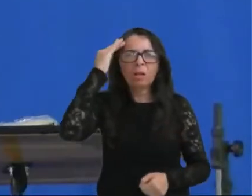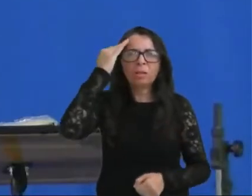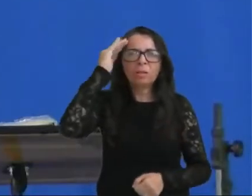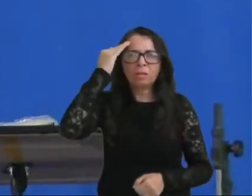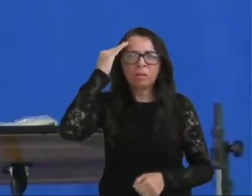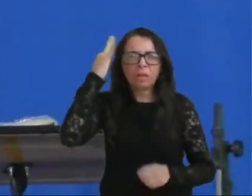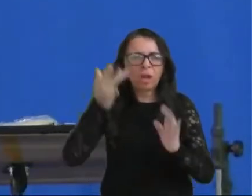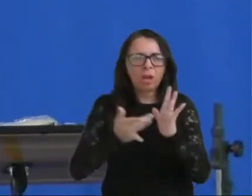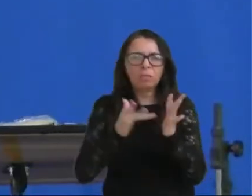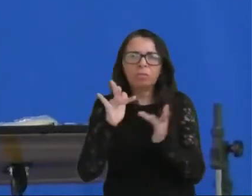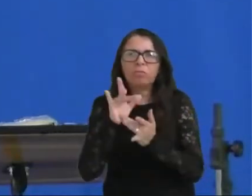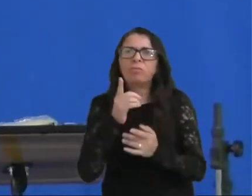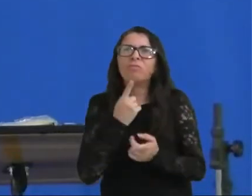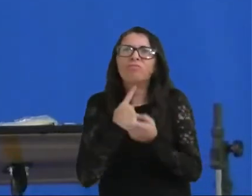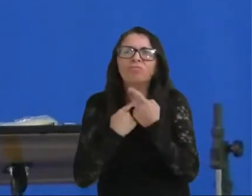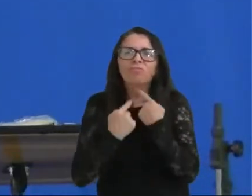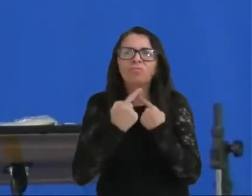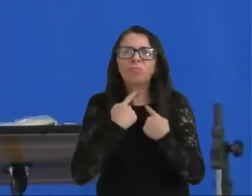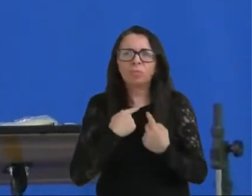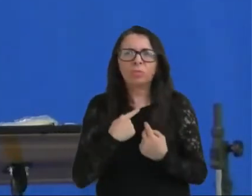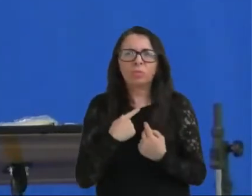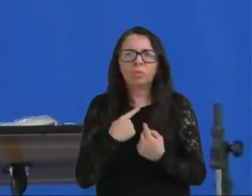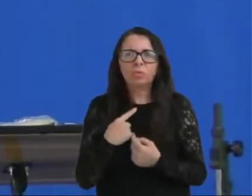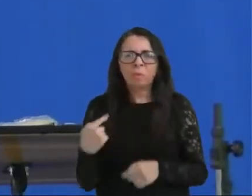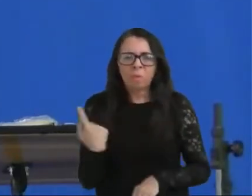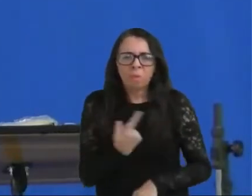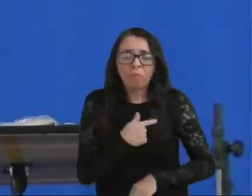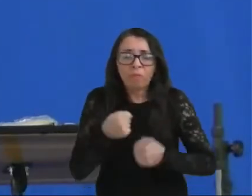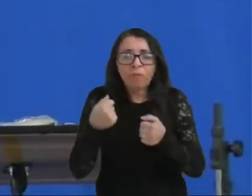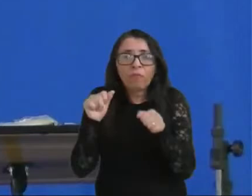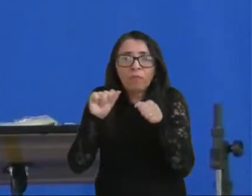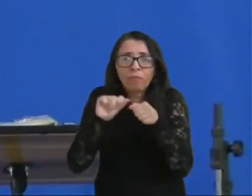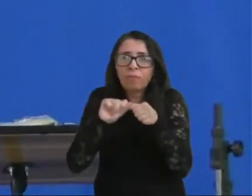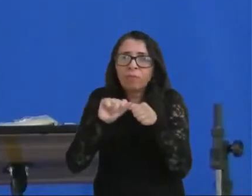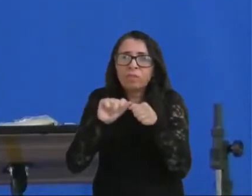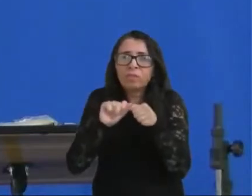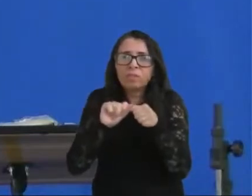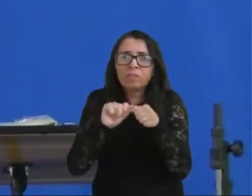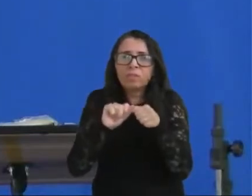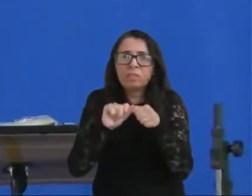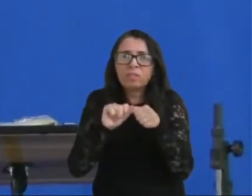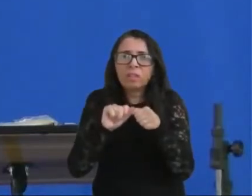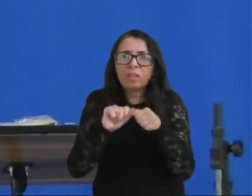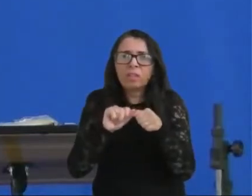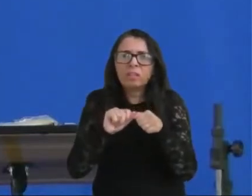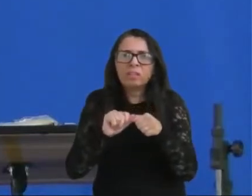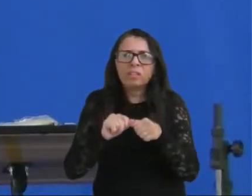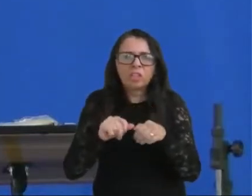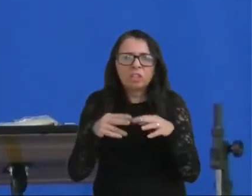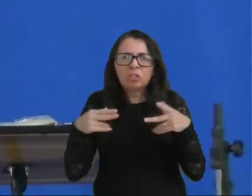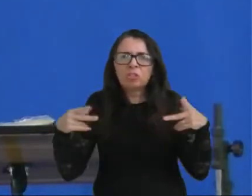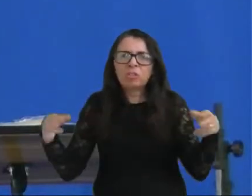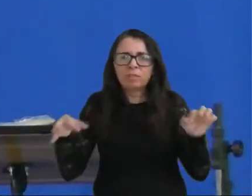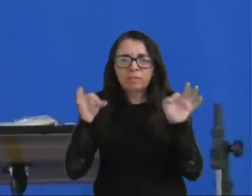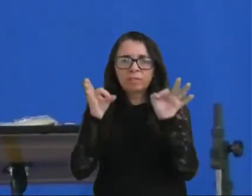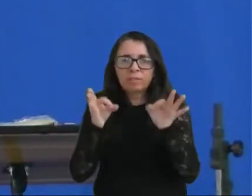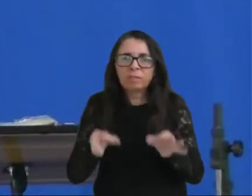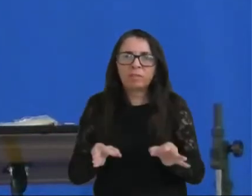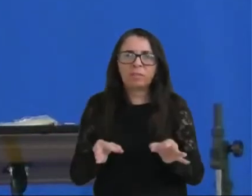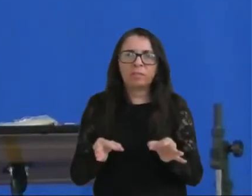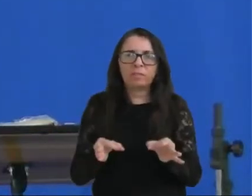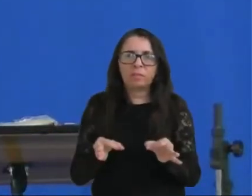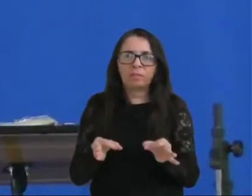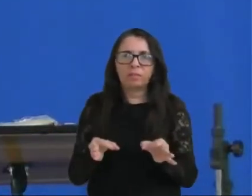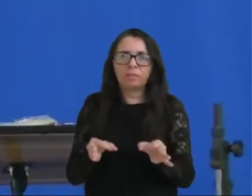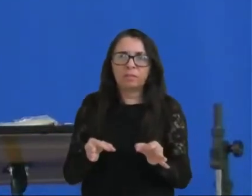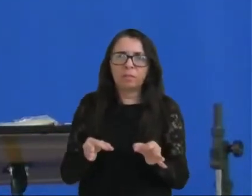e a sua perseverança. Sei que você não pode tolerar homens maus, porque